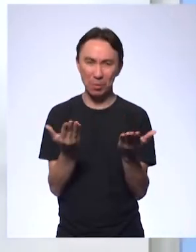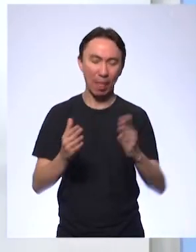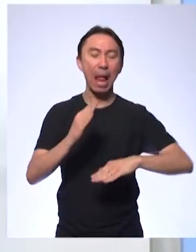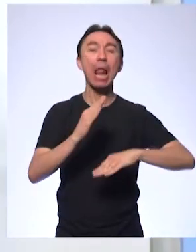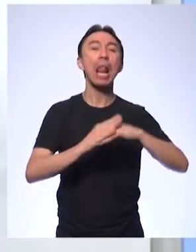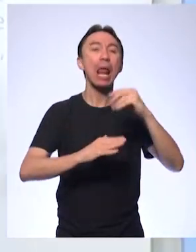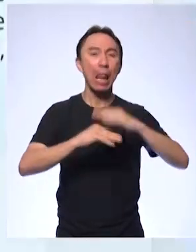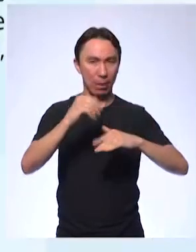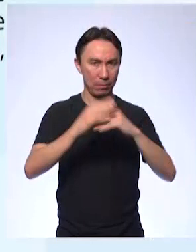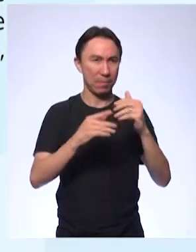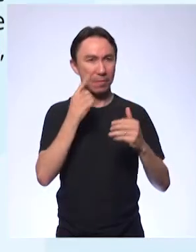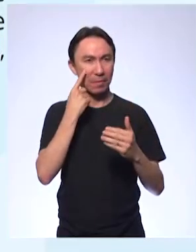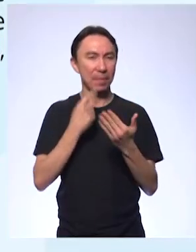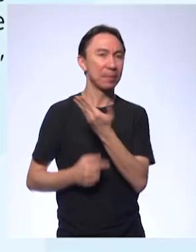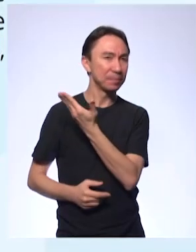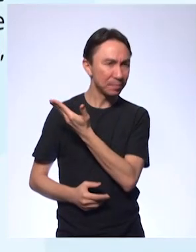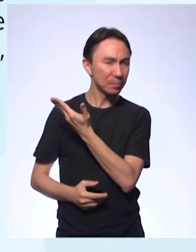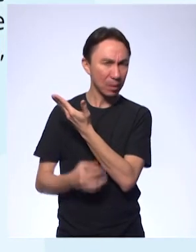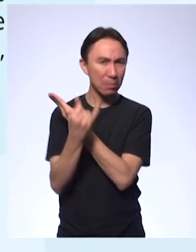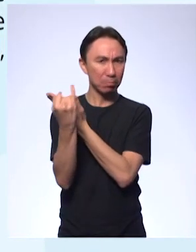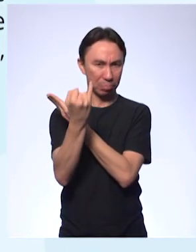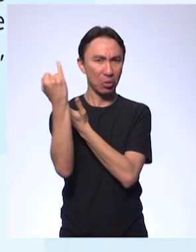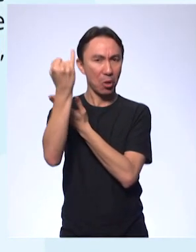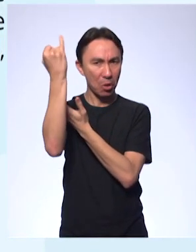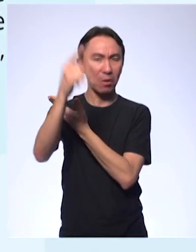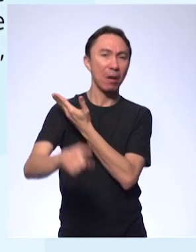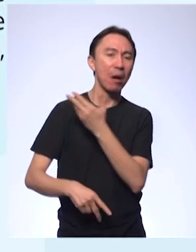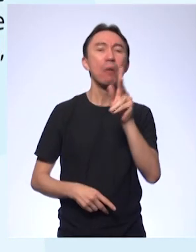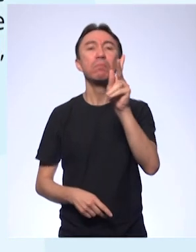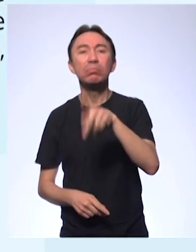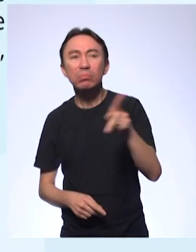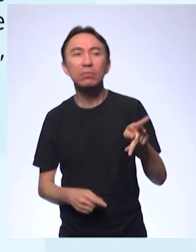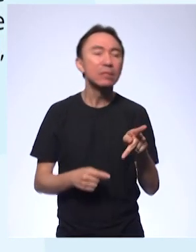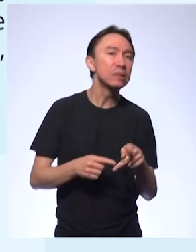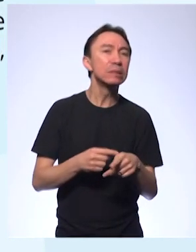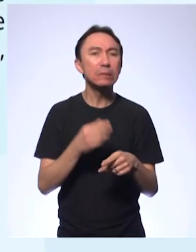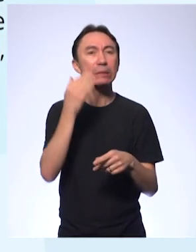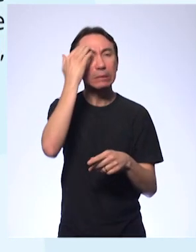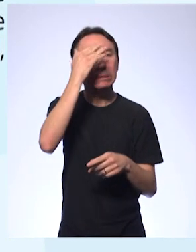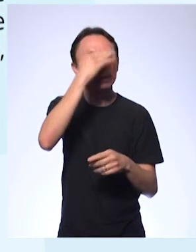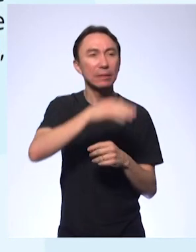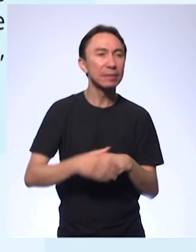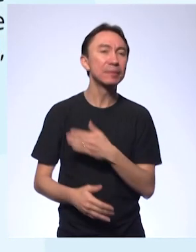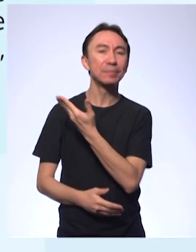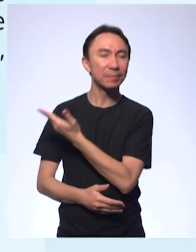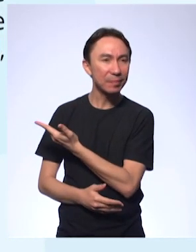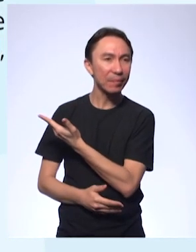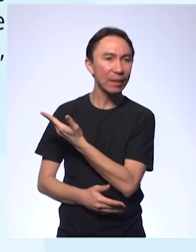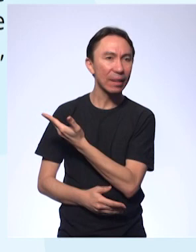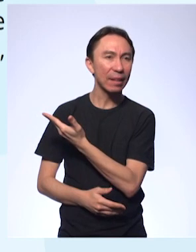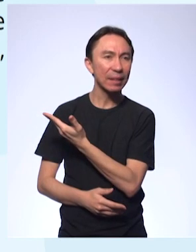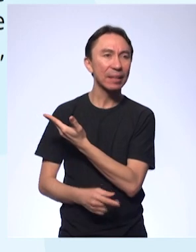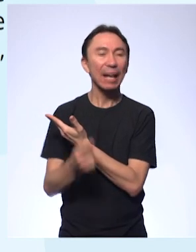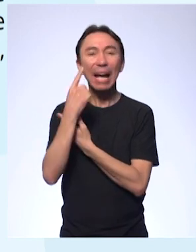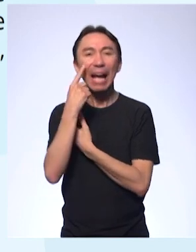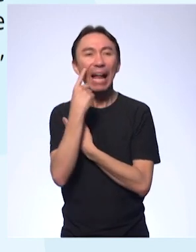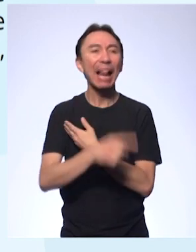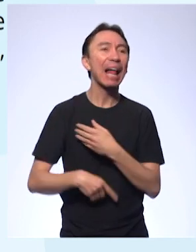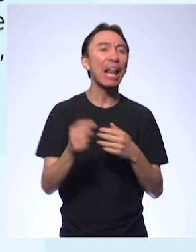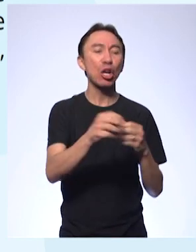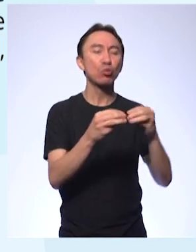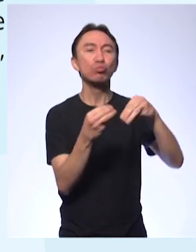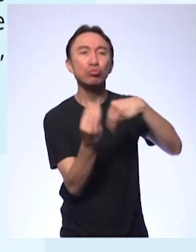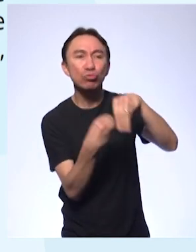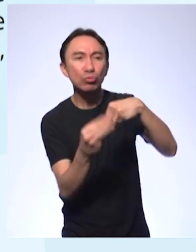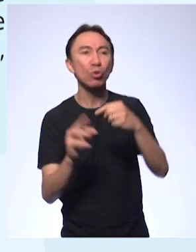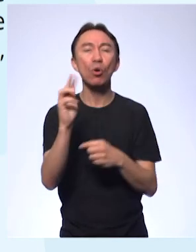que uma coisa importante para os professores se orientarem, é classificar como homogênea ou heterogênea a mistura de dois